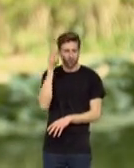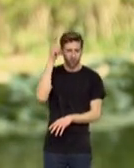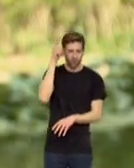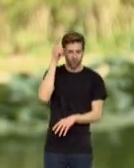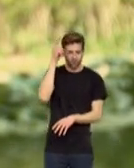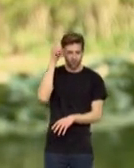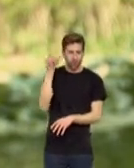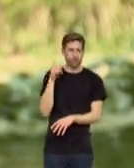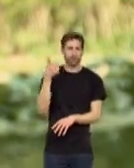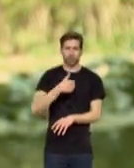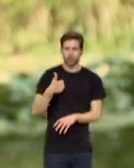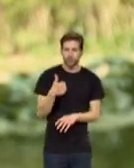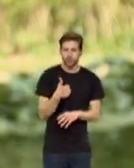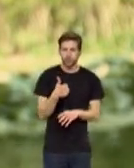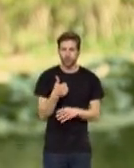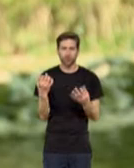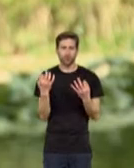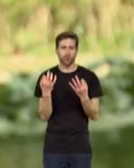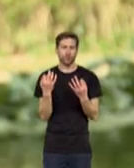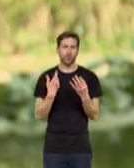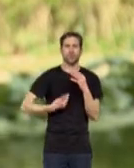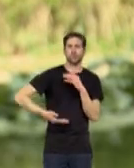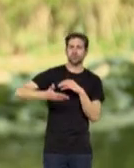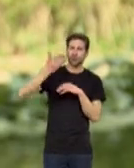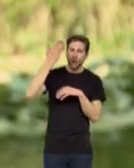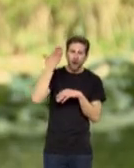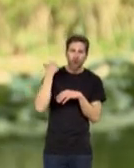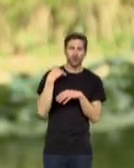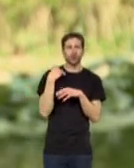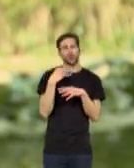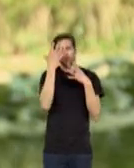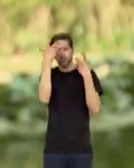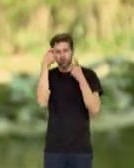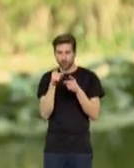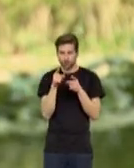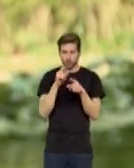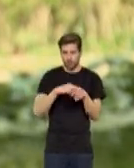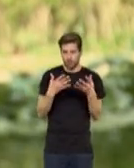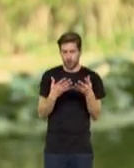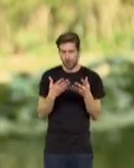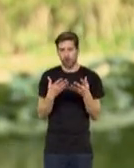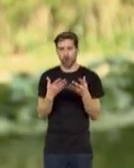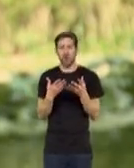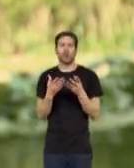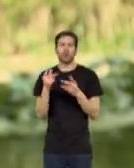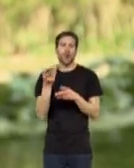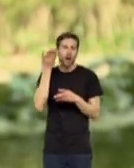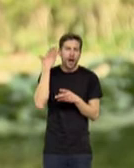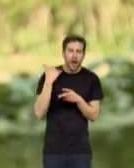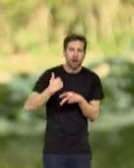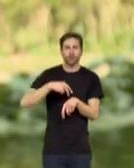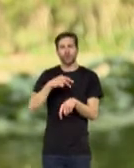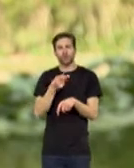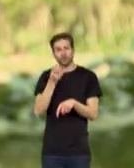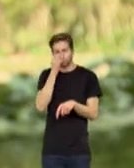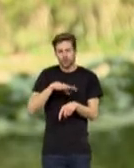Biologia e, portanto, enfim, tendo funções também de docência e até de direção do jardim. Durante 8 anos fui